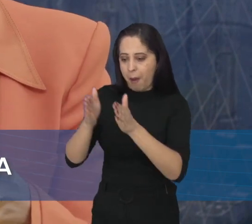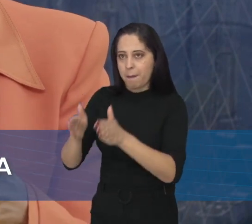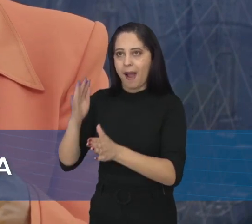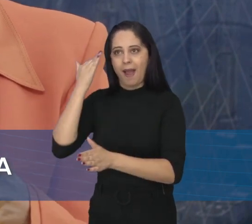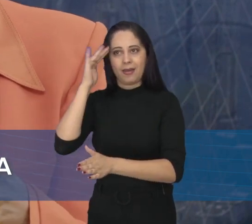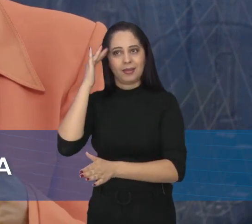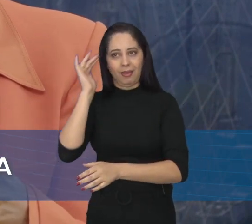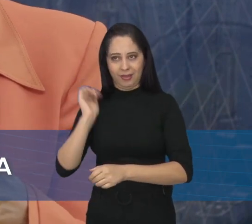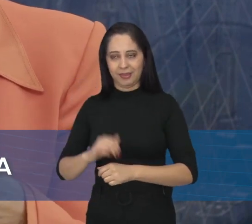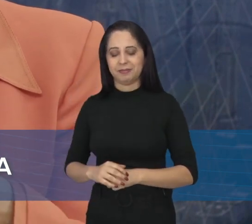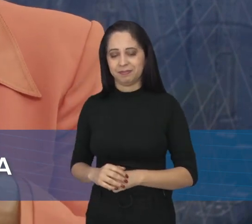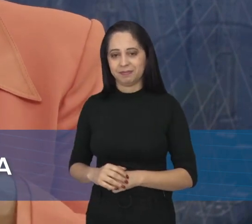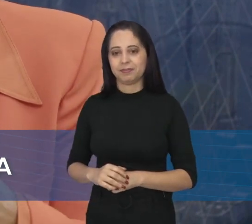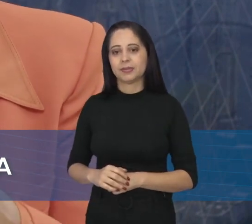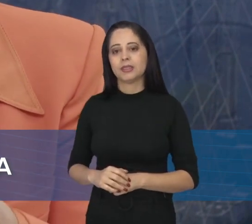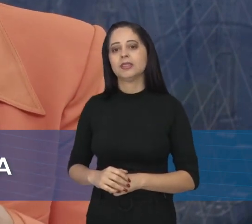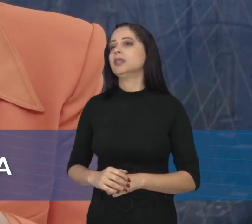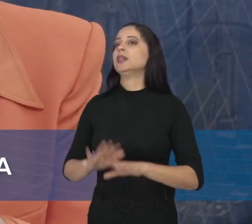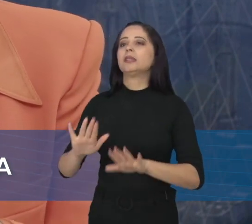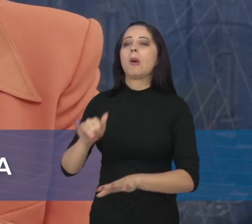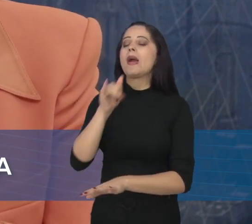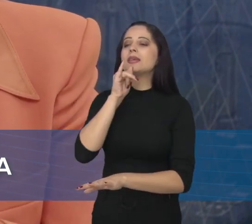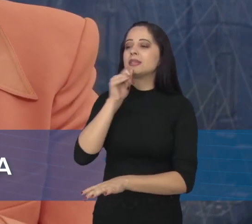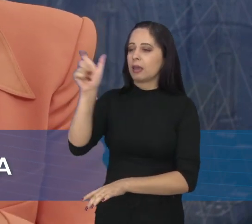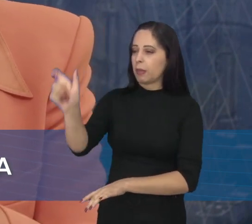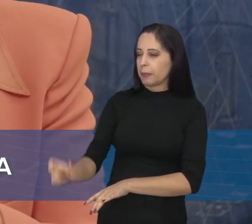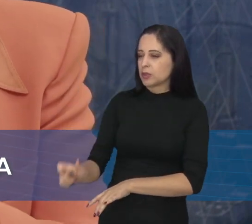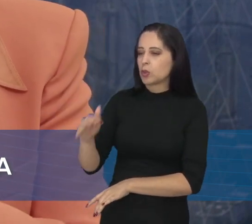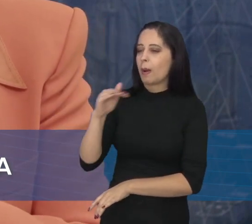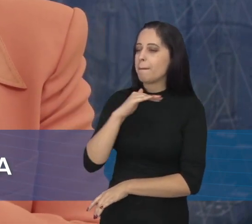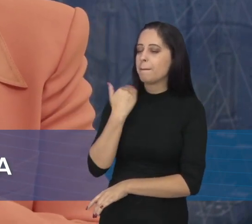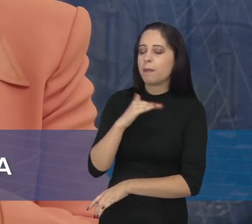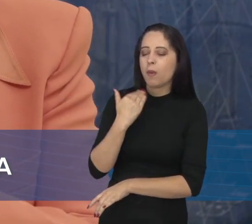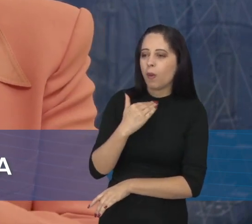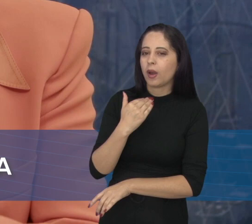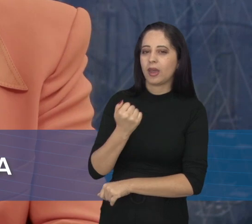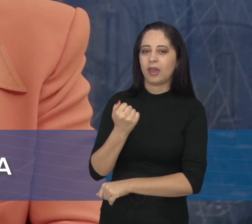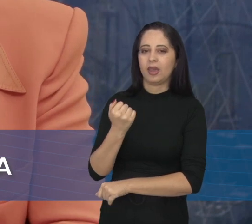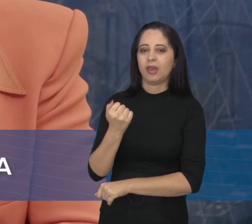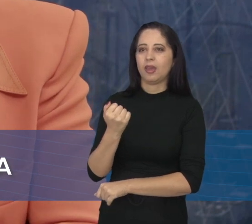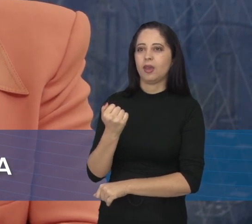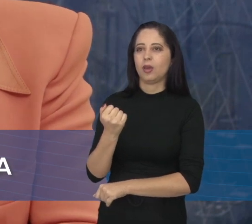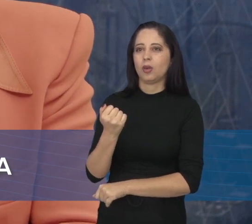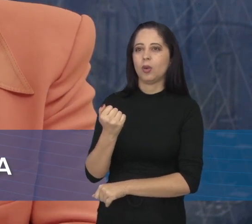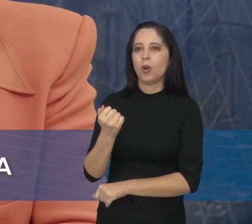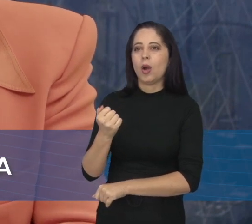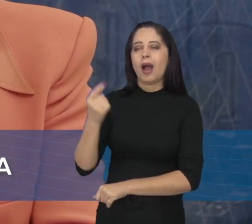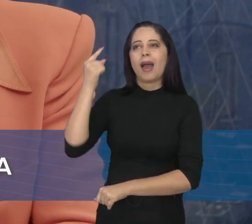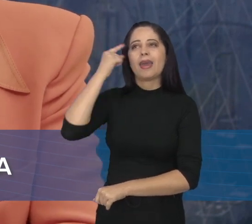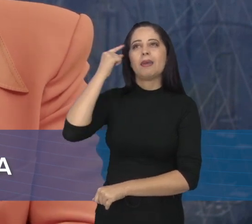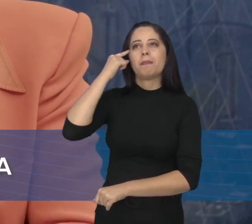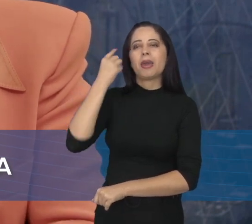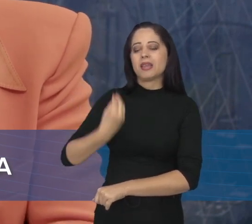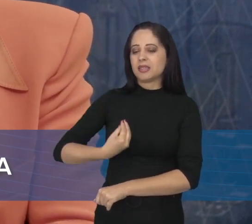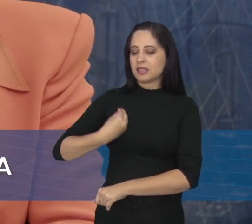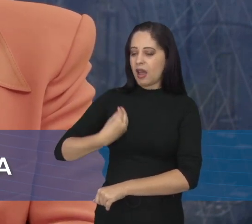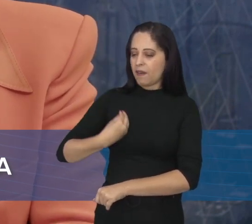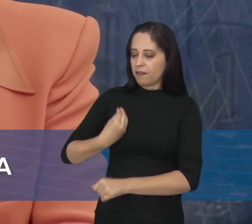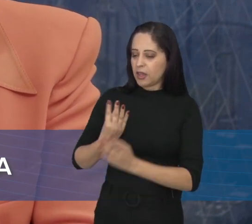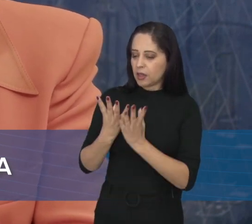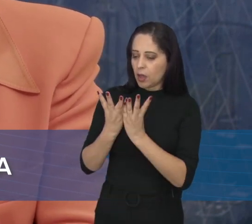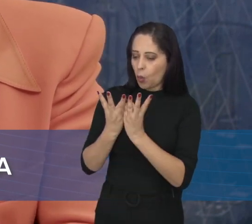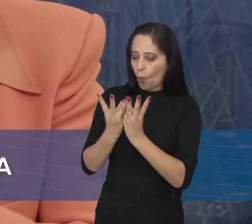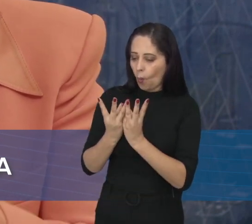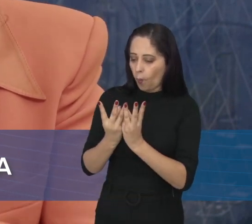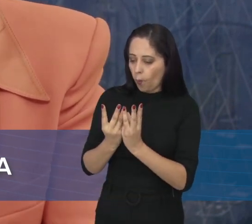acontece separado. Né, diante da morte de alguém, diante da finitude da vida, não há quem não se